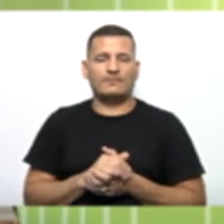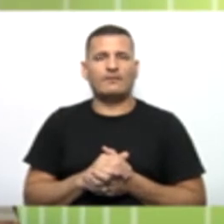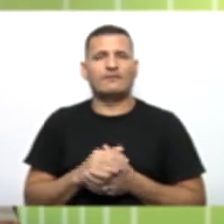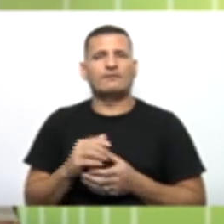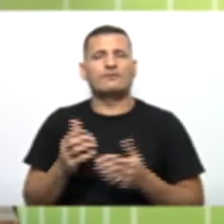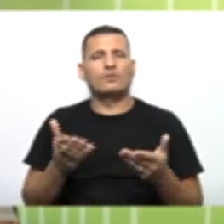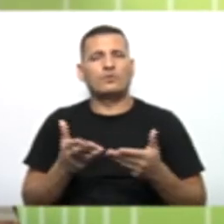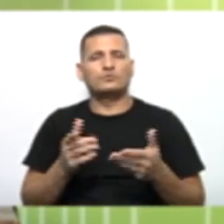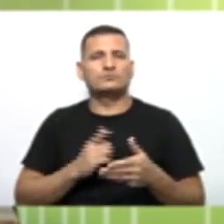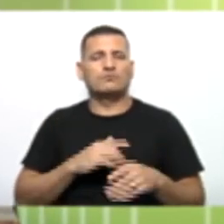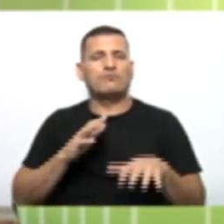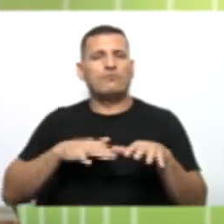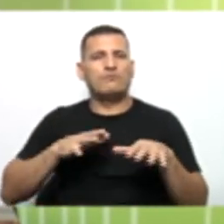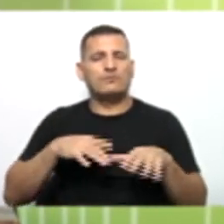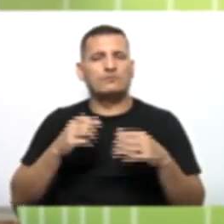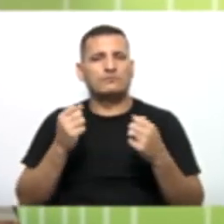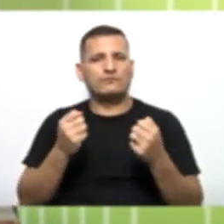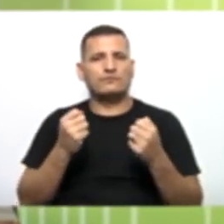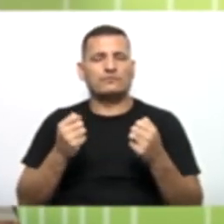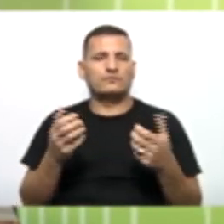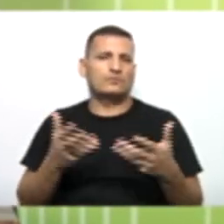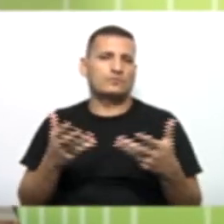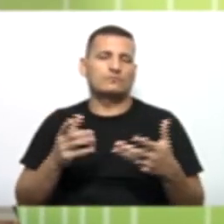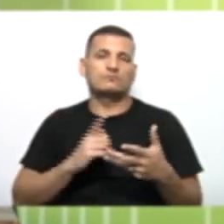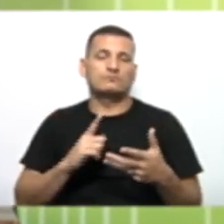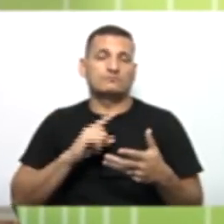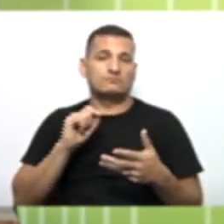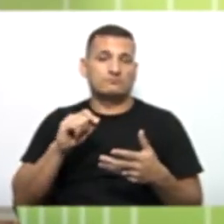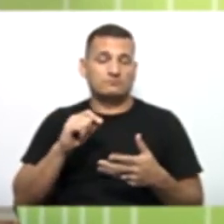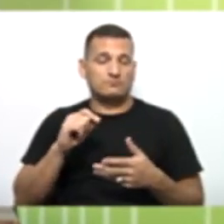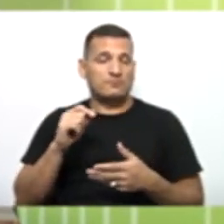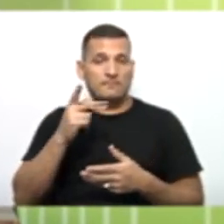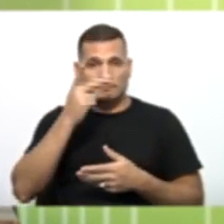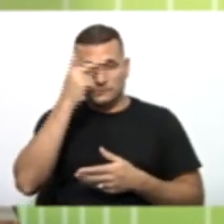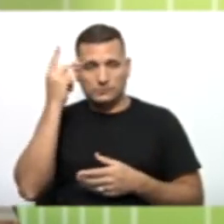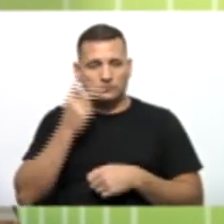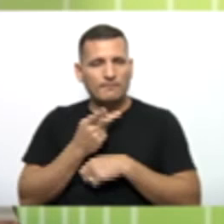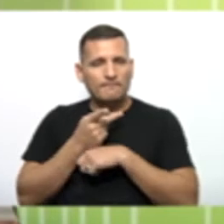movimento bem forte de consumidores procurando embalagens que sejam